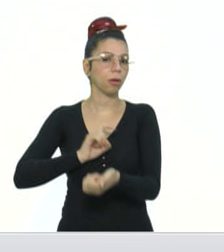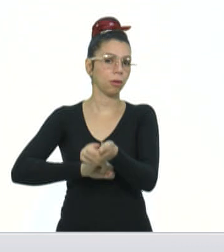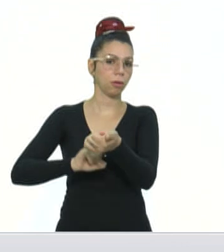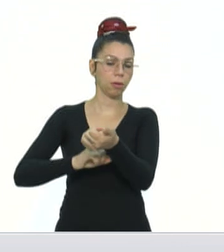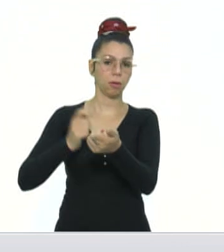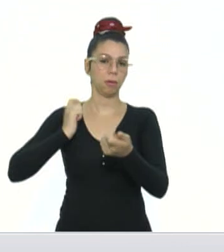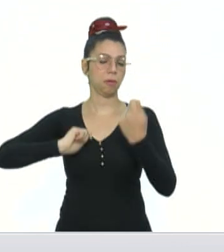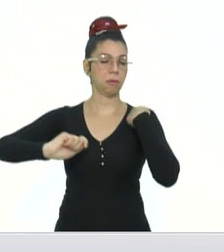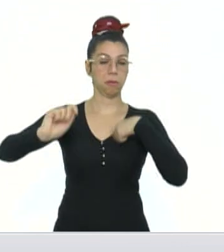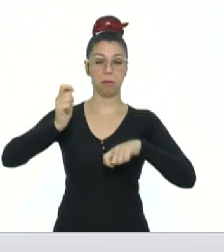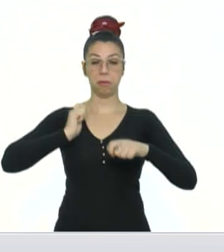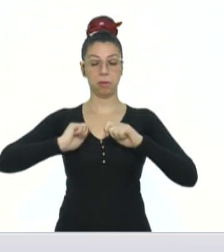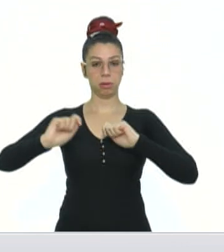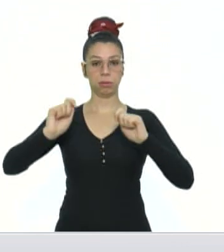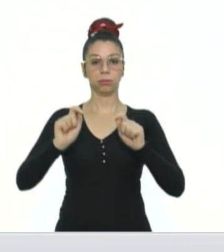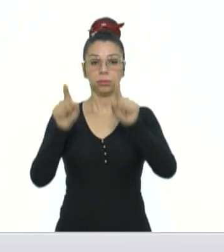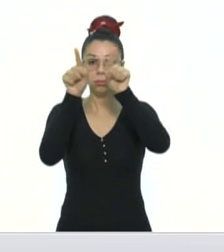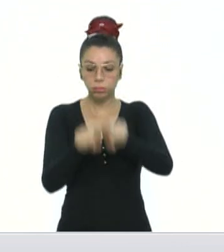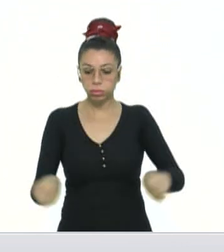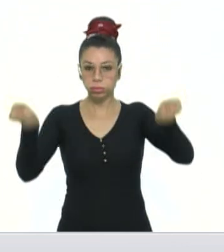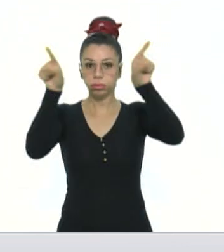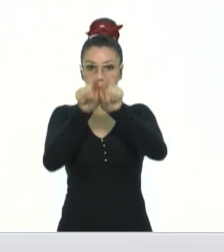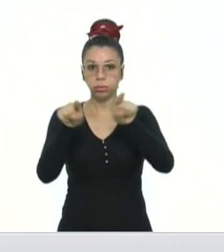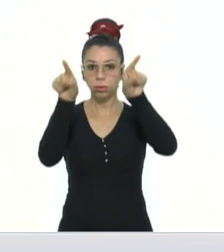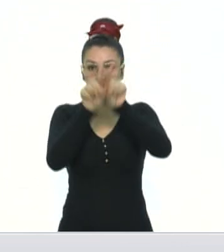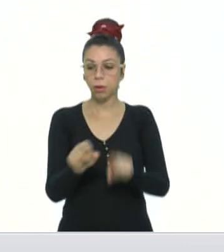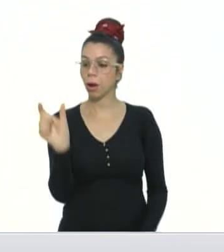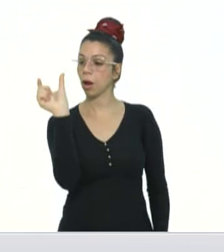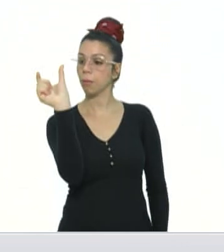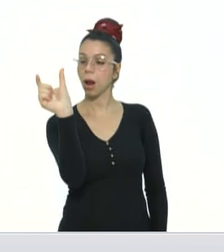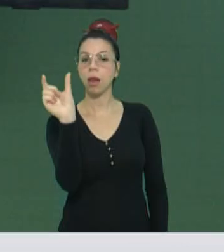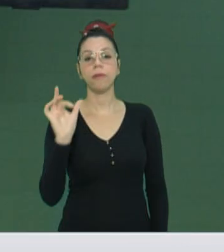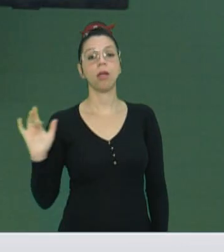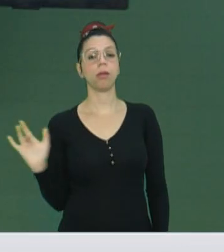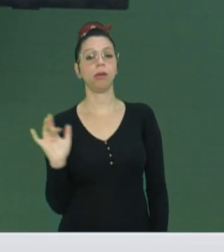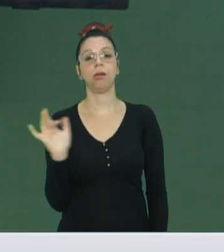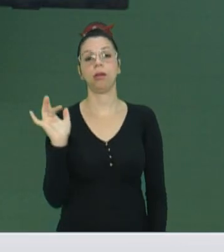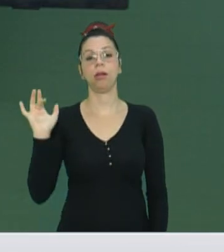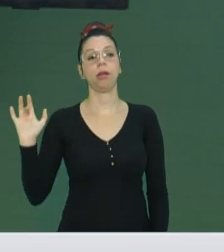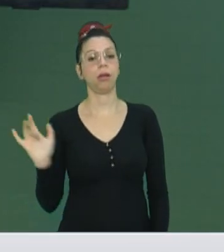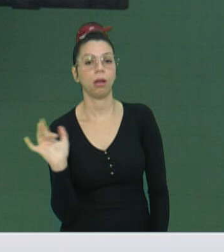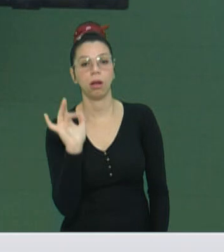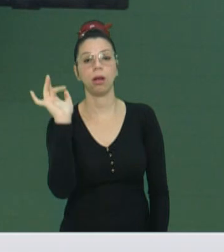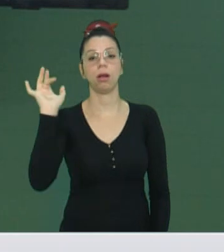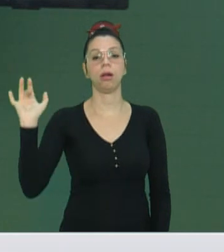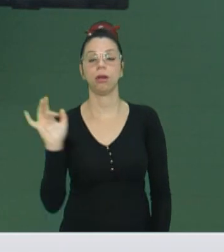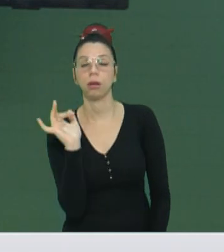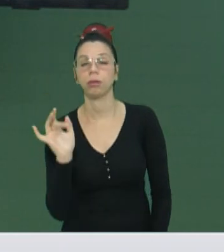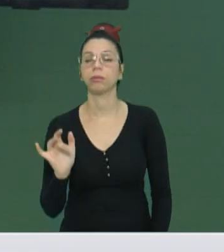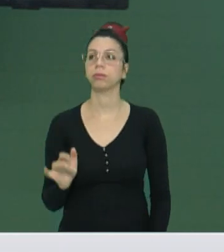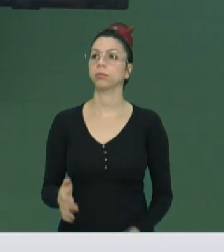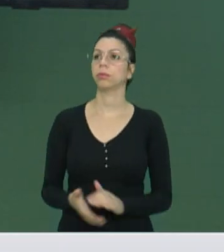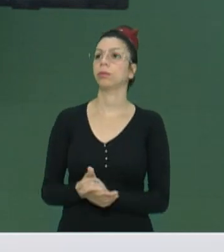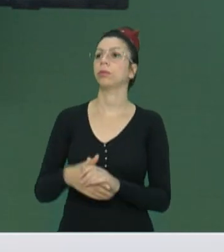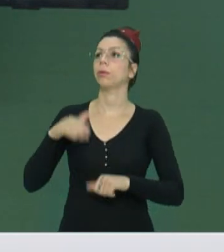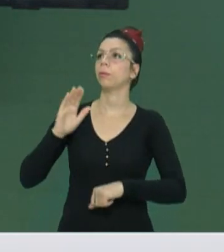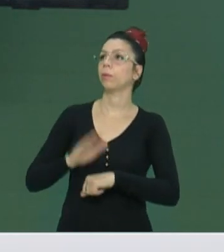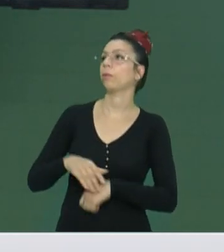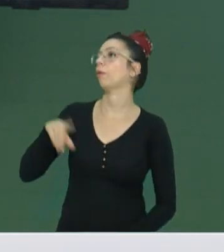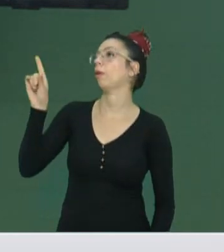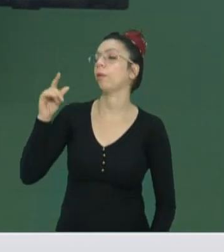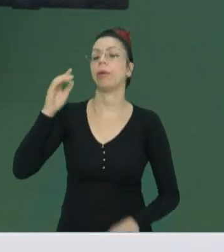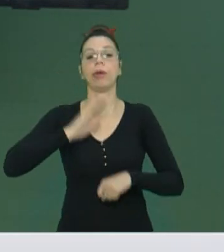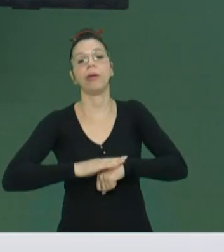irritada é a repetição da palavra dengue, dengue, dengue, né? Às vezes a gente fala, meu Deus, eu,